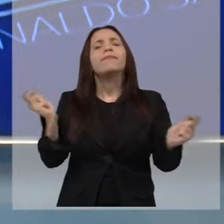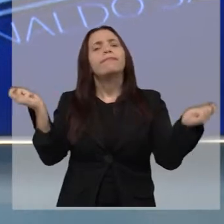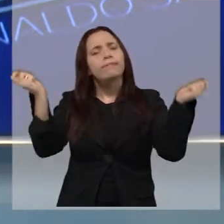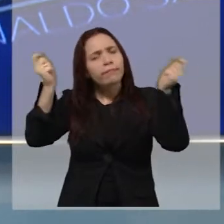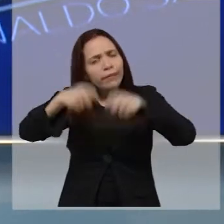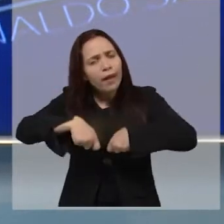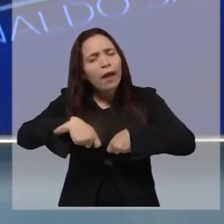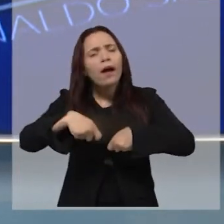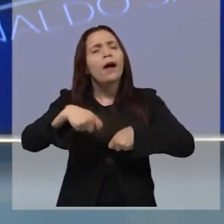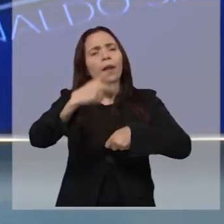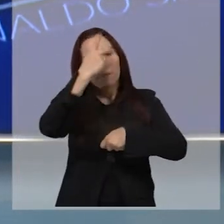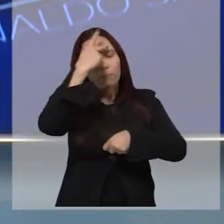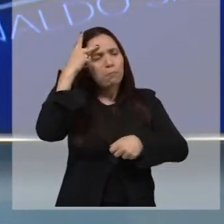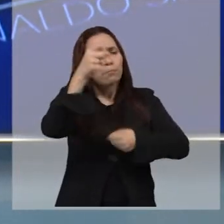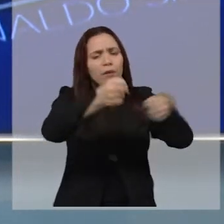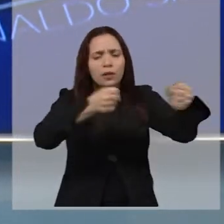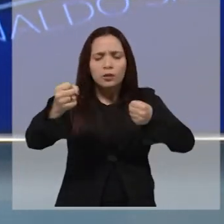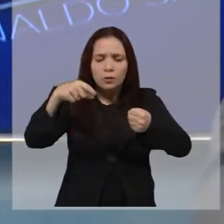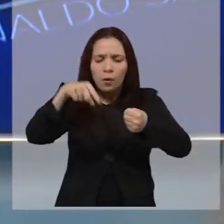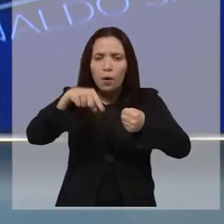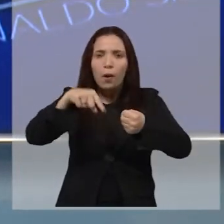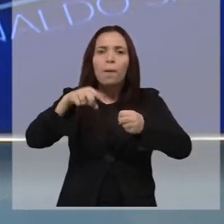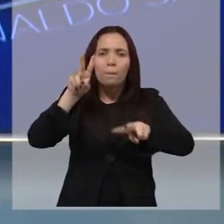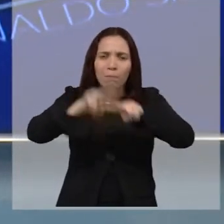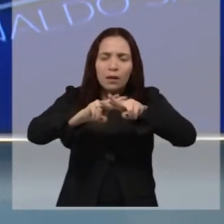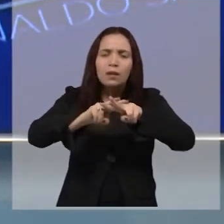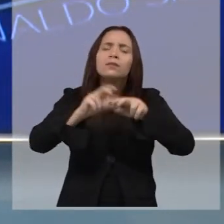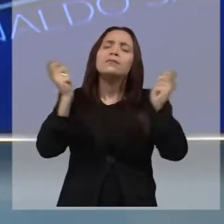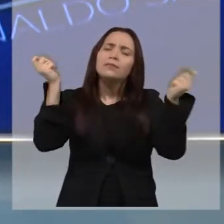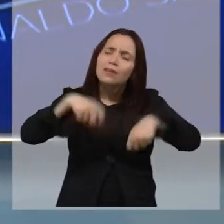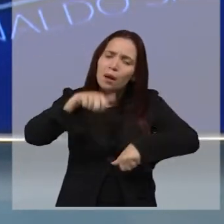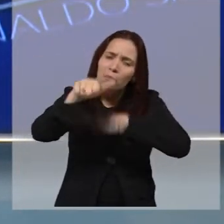tem jeito. E o próprio Estado do Ceará tem um modelo